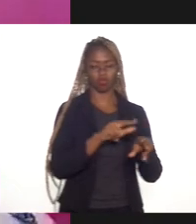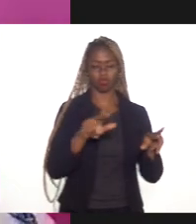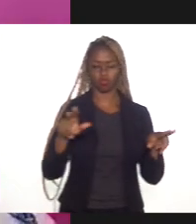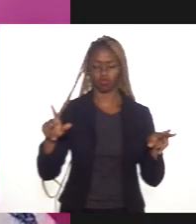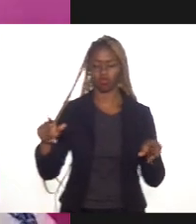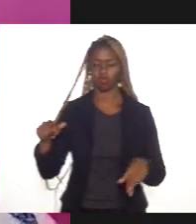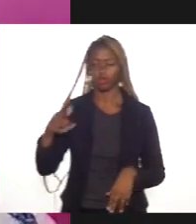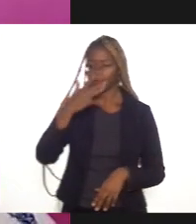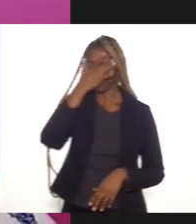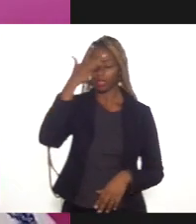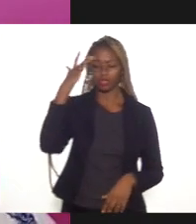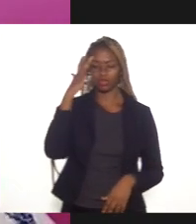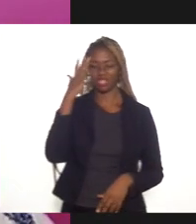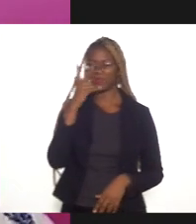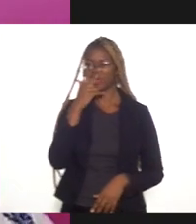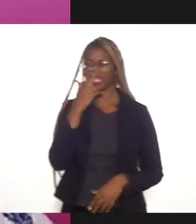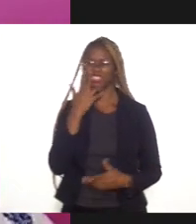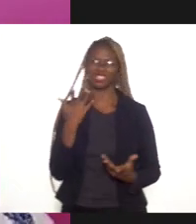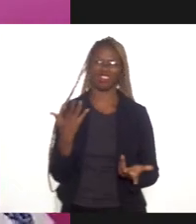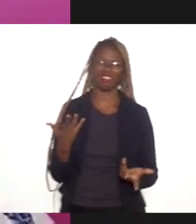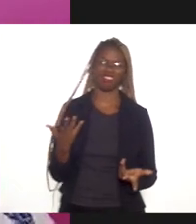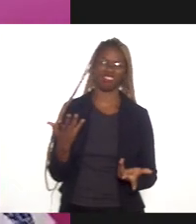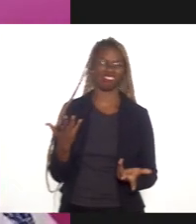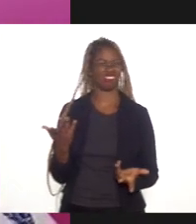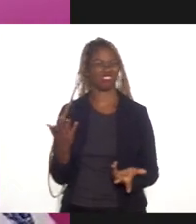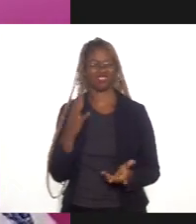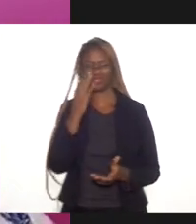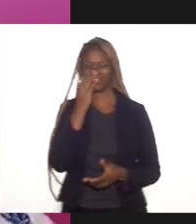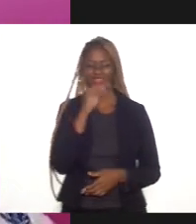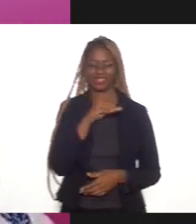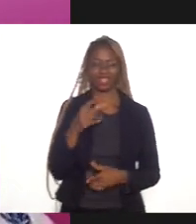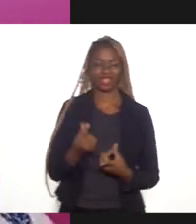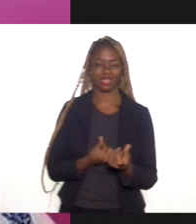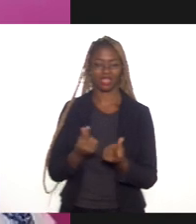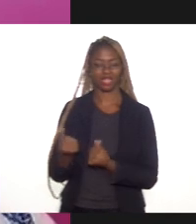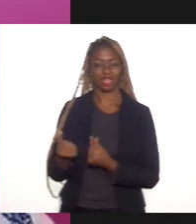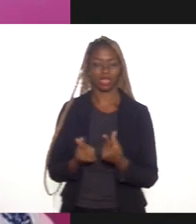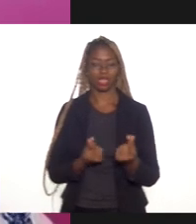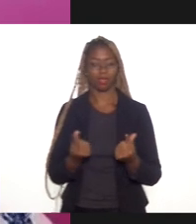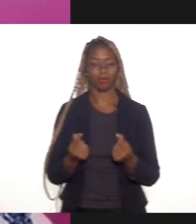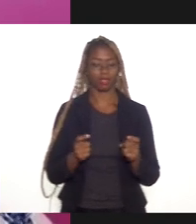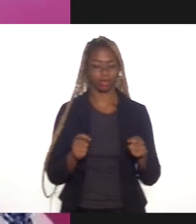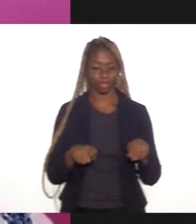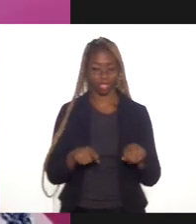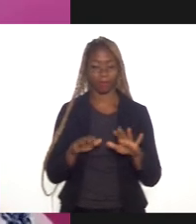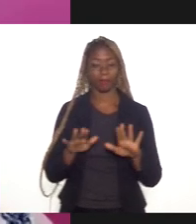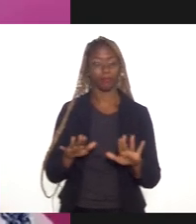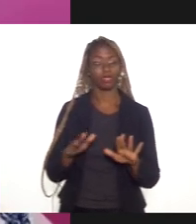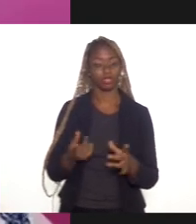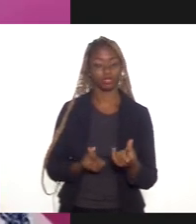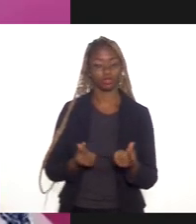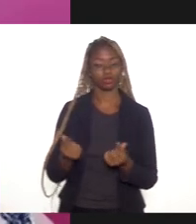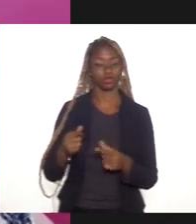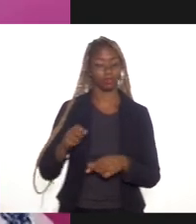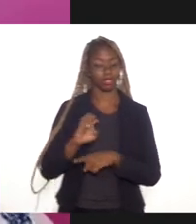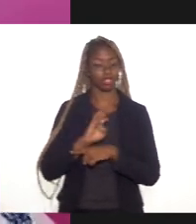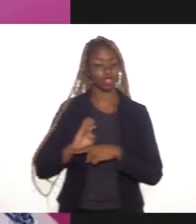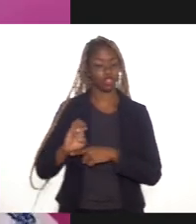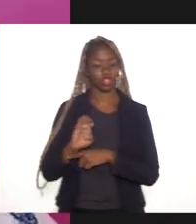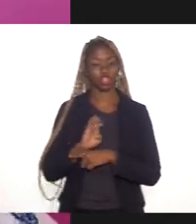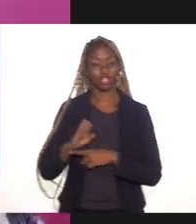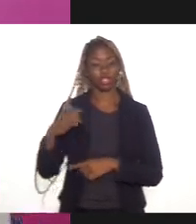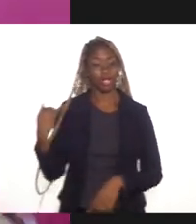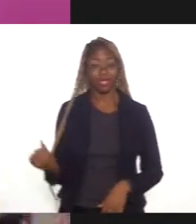que não tenha tanta importância a questão do orçamento, mas o orçamento para o Estado é